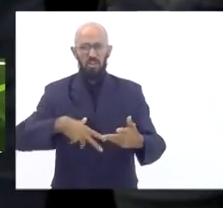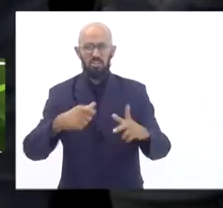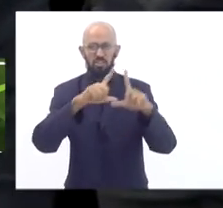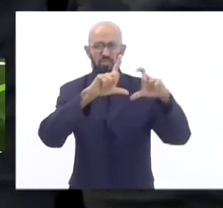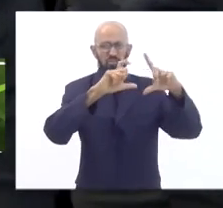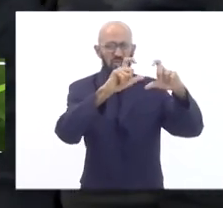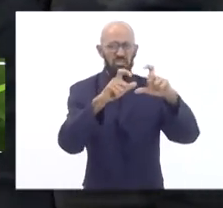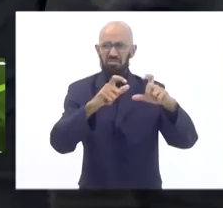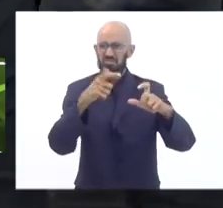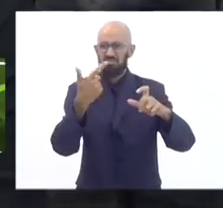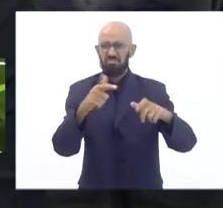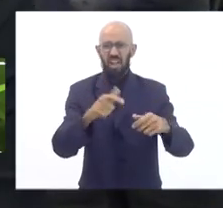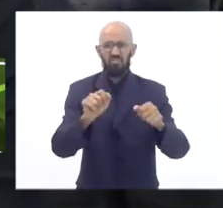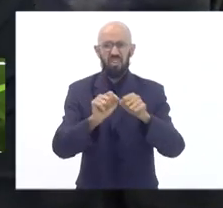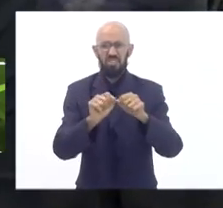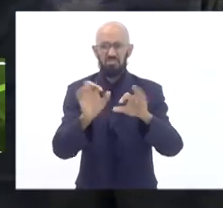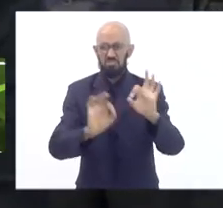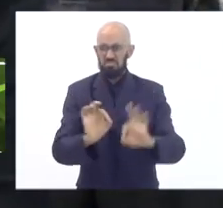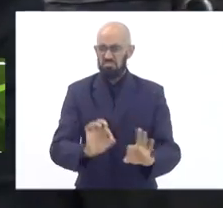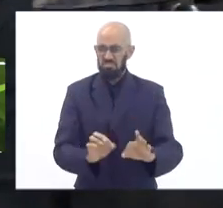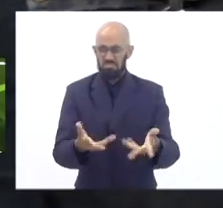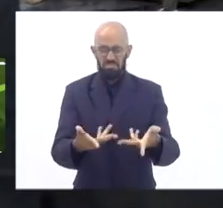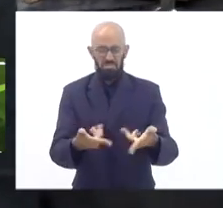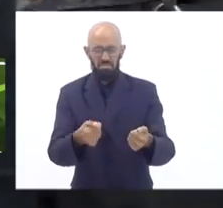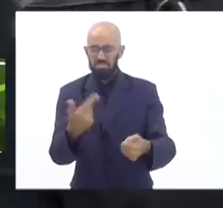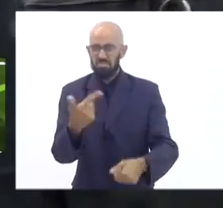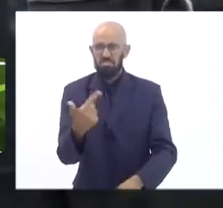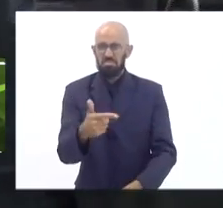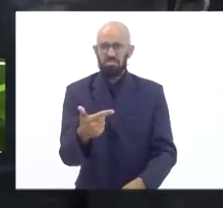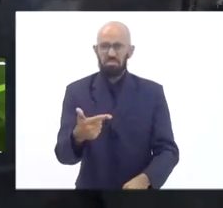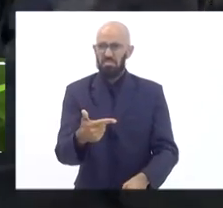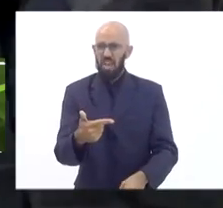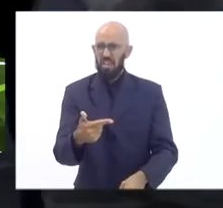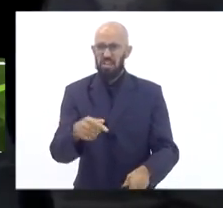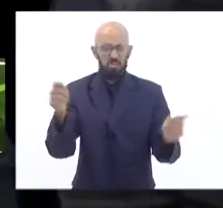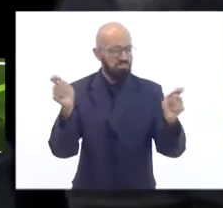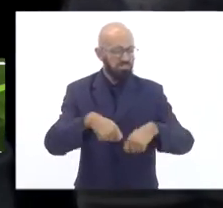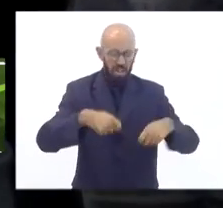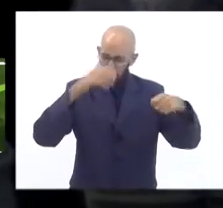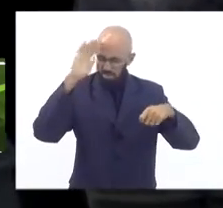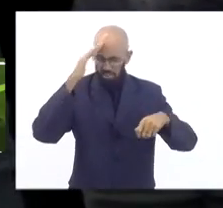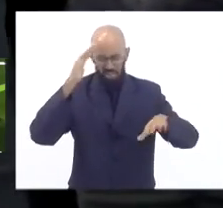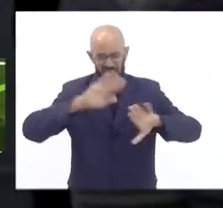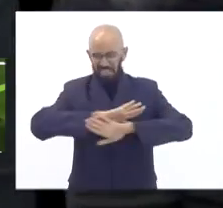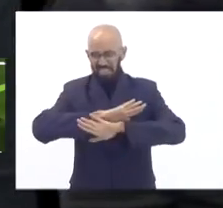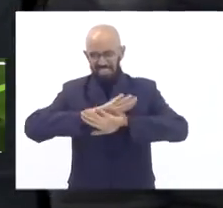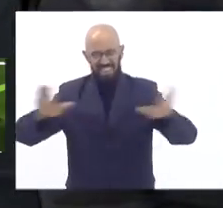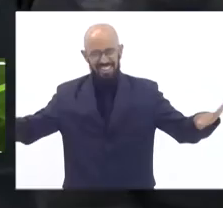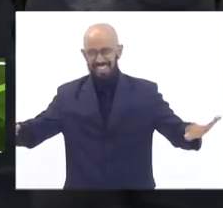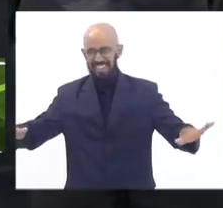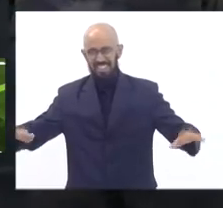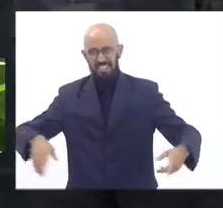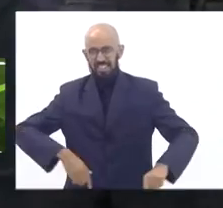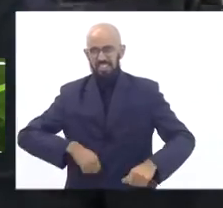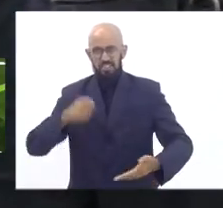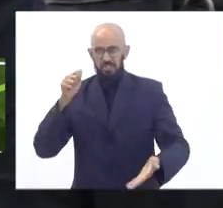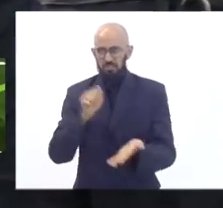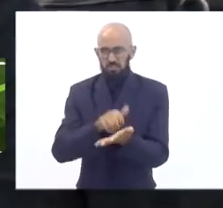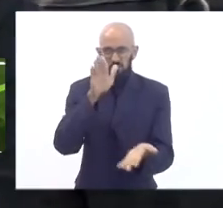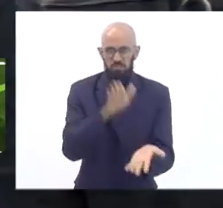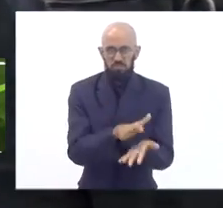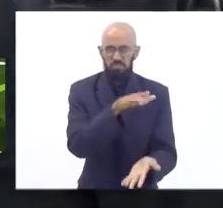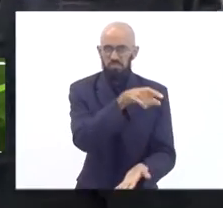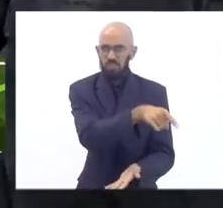mal elaborado e que certamente não dá ensejo absolutamente nada de punição efetiva àquele